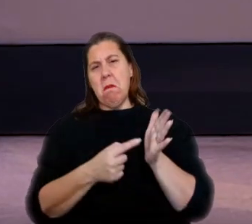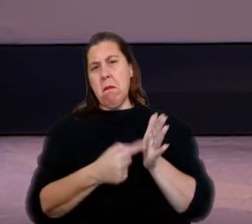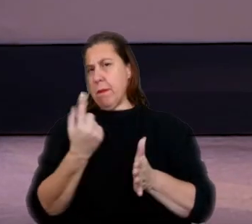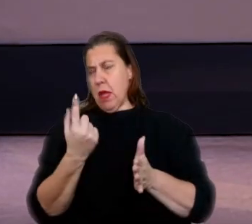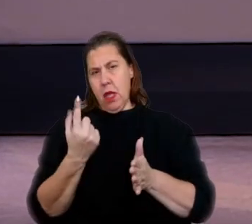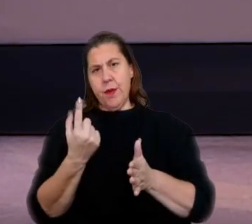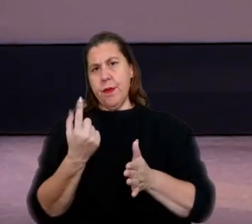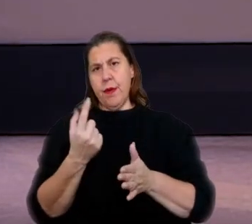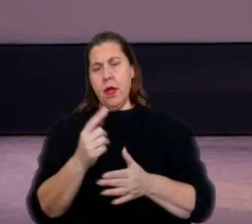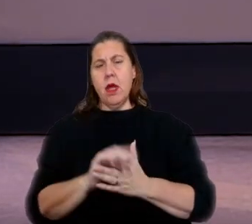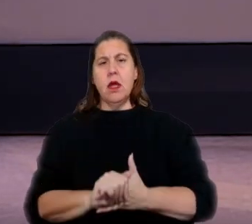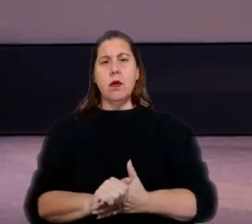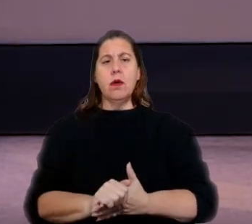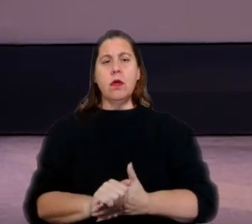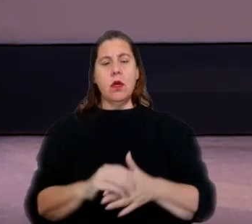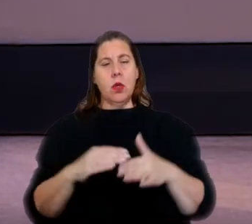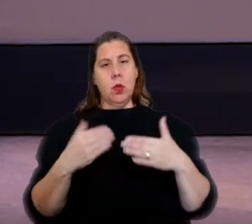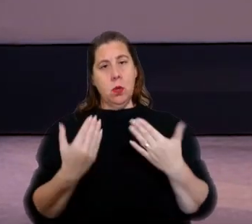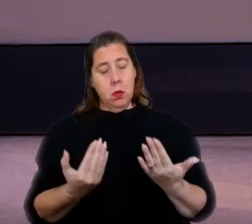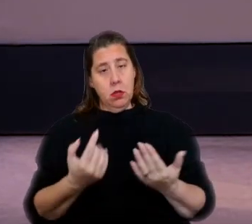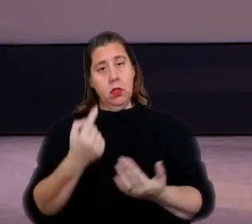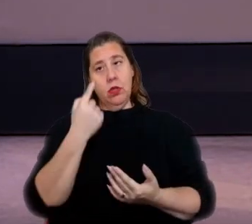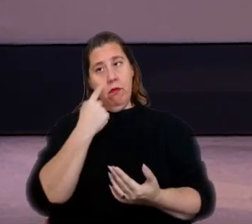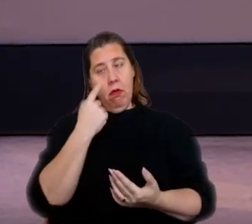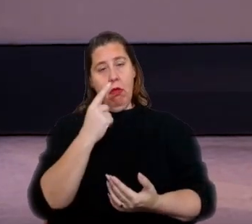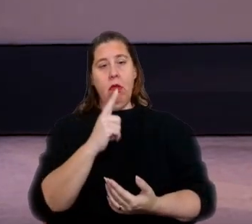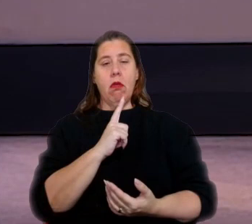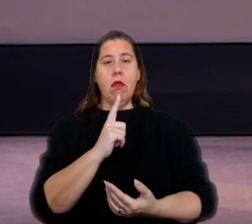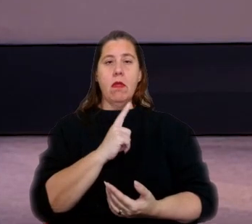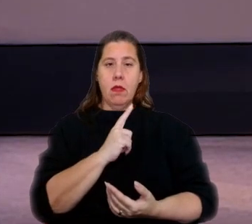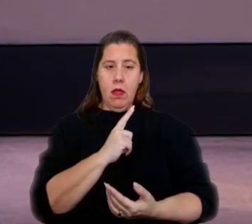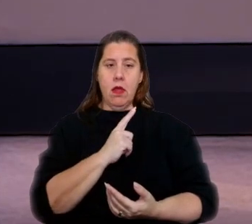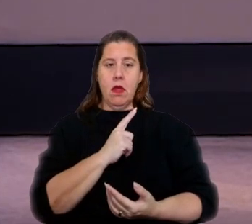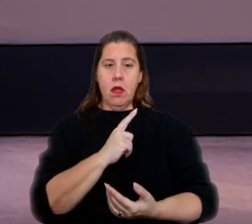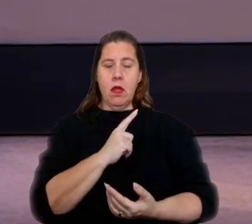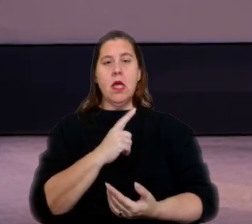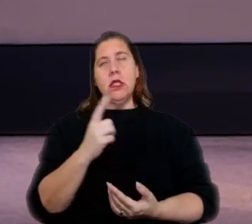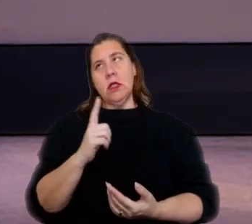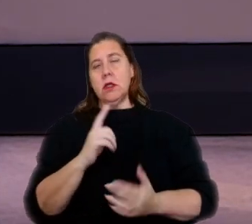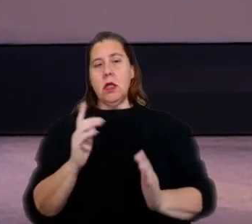eu acho que a primeira coisa, quando a gente vê que tem... Claro que a gente tem que ter um tempo,